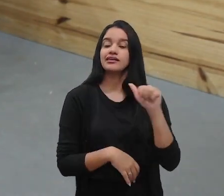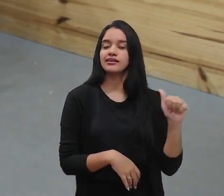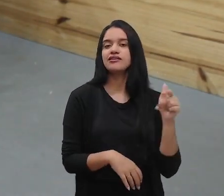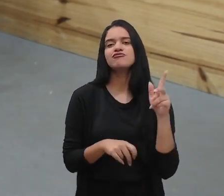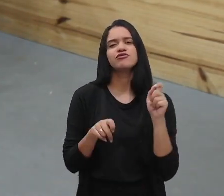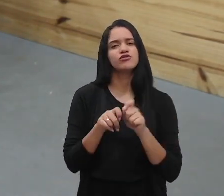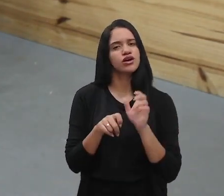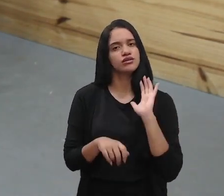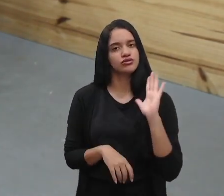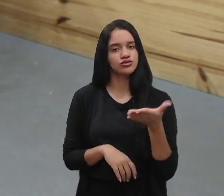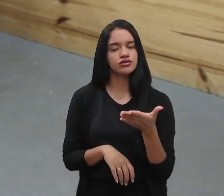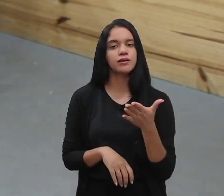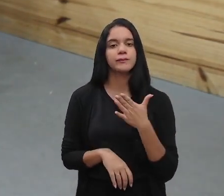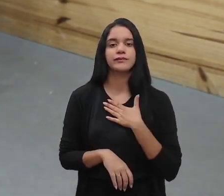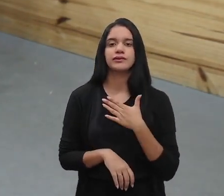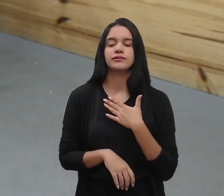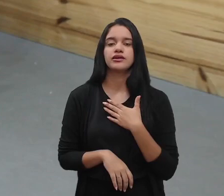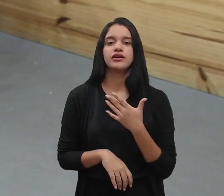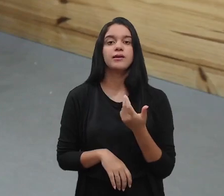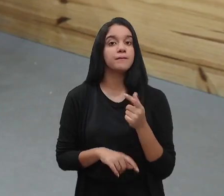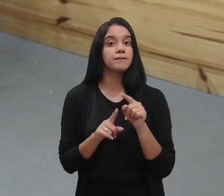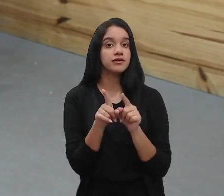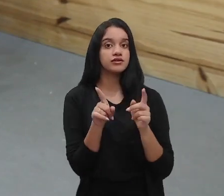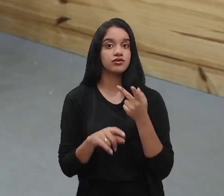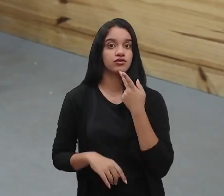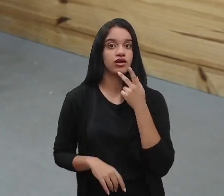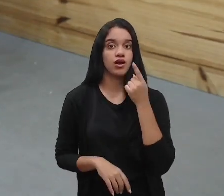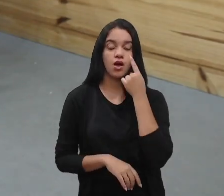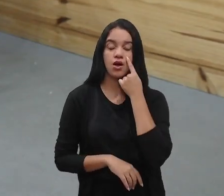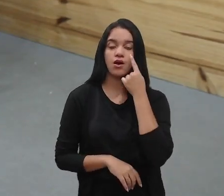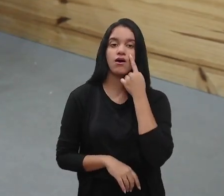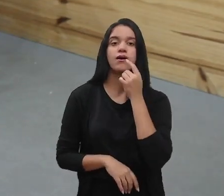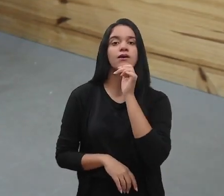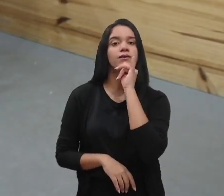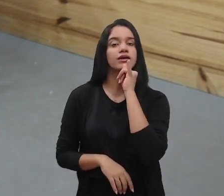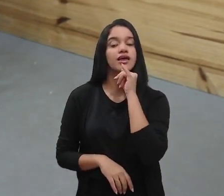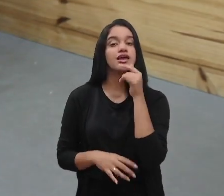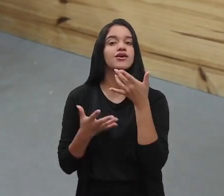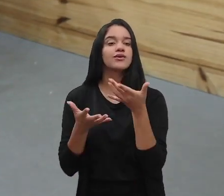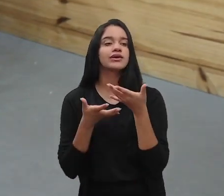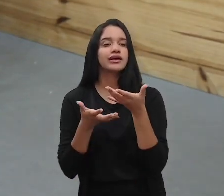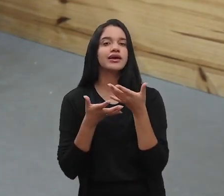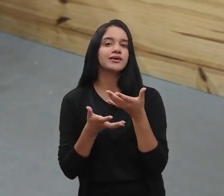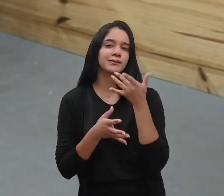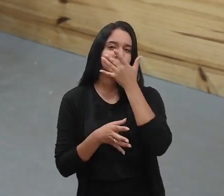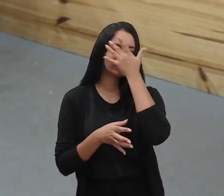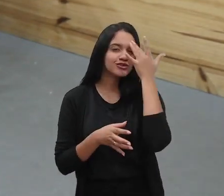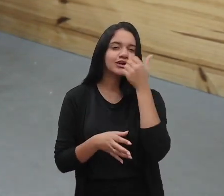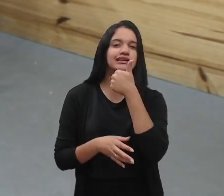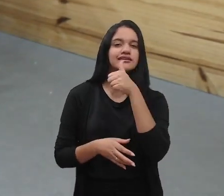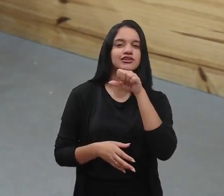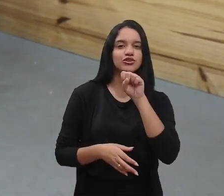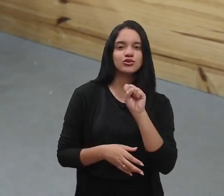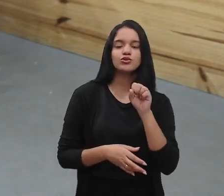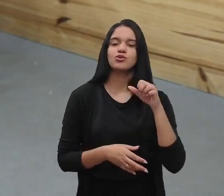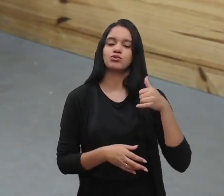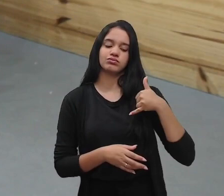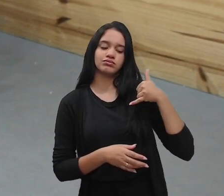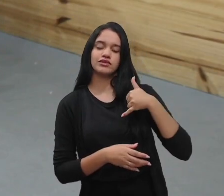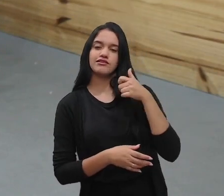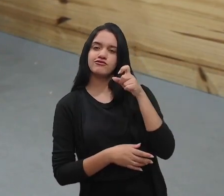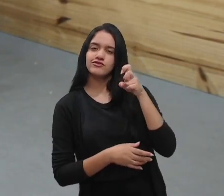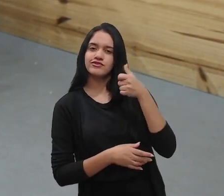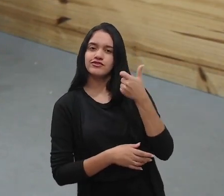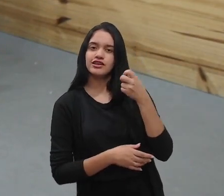essa triagem para mim. E aí eu digo, ó, eu já quero um perfil, por exemplo, eu quero pessoas de 18 a 25 anos, que morem dentro